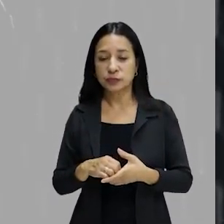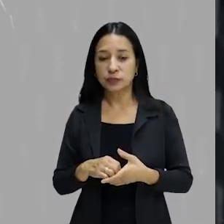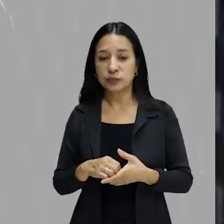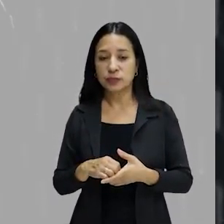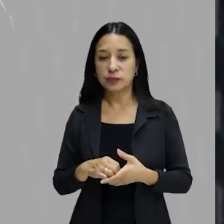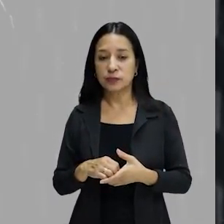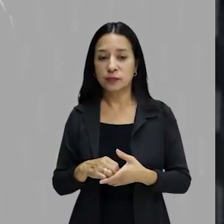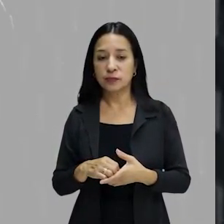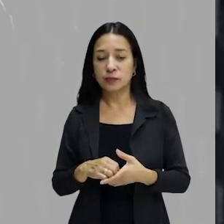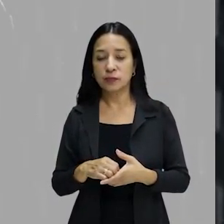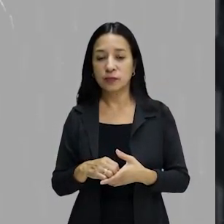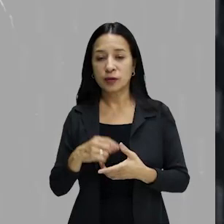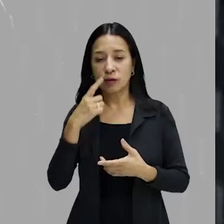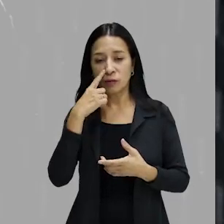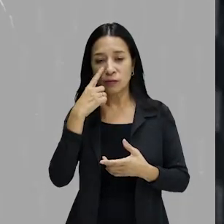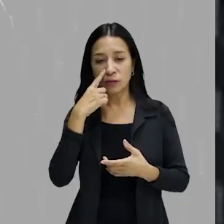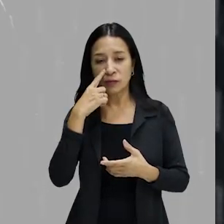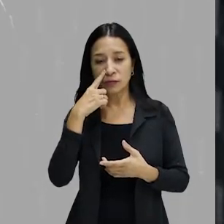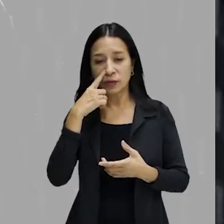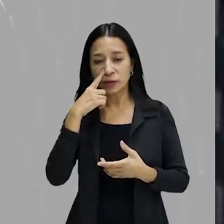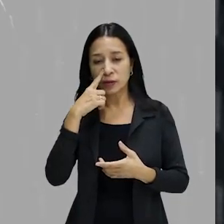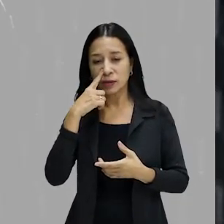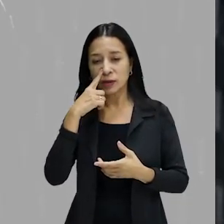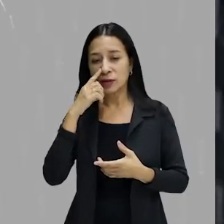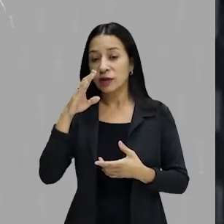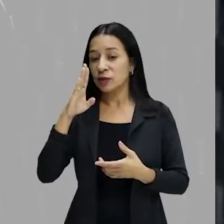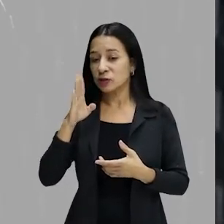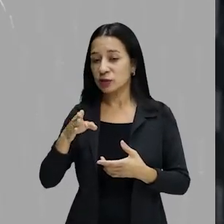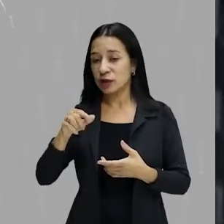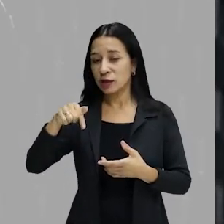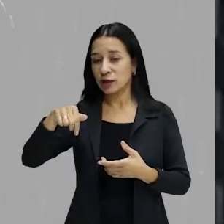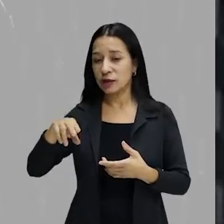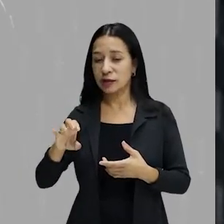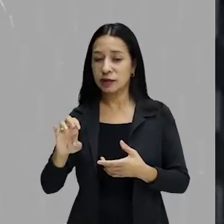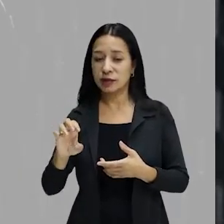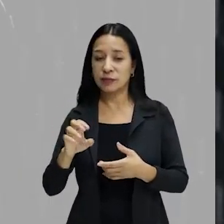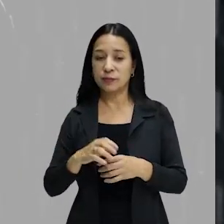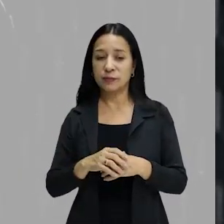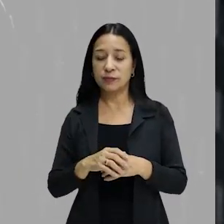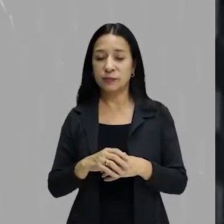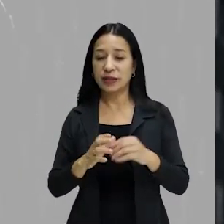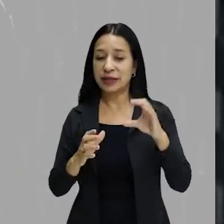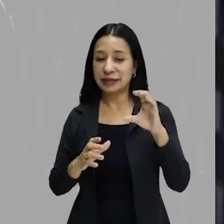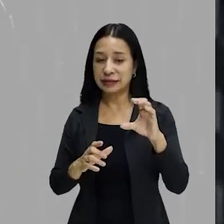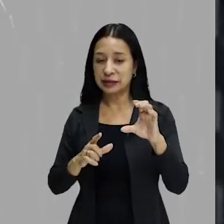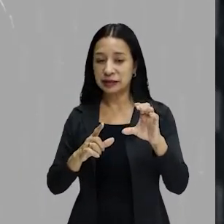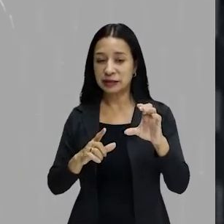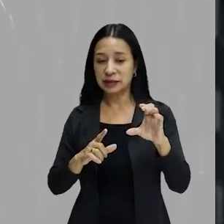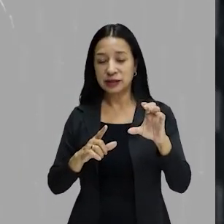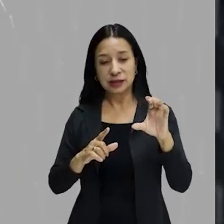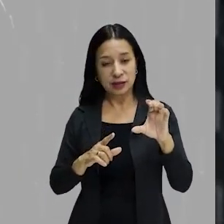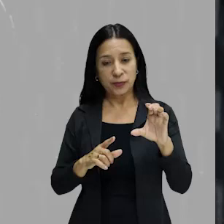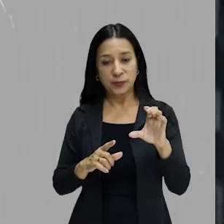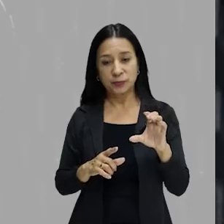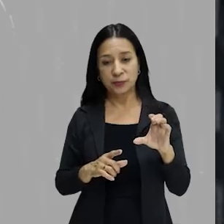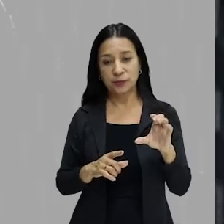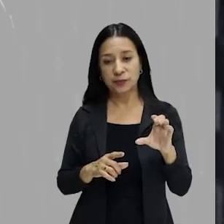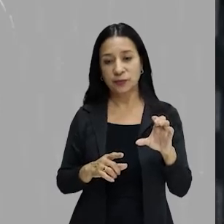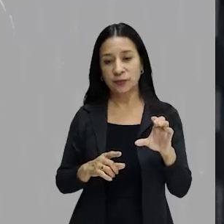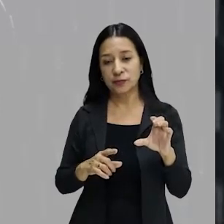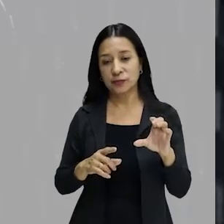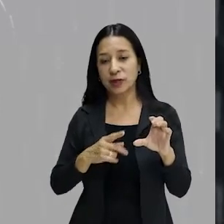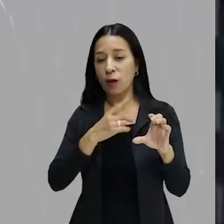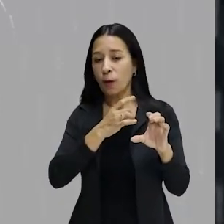condicional. Aí você vai prestar atenção no já que, tá bom? Se não, seu medo era tamanho, quer dizer, medo era